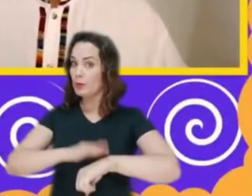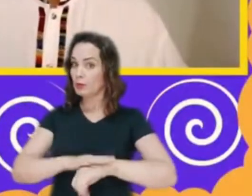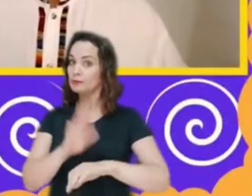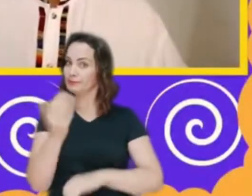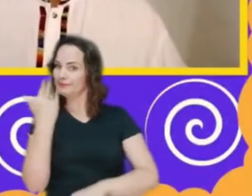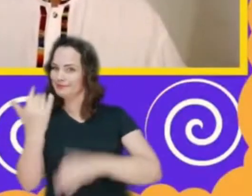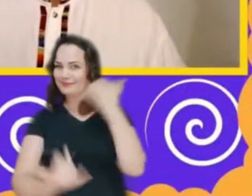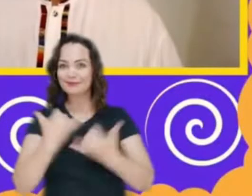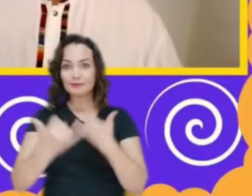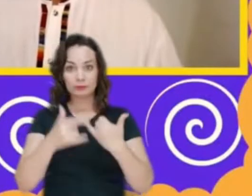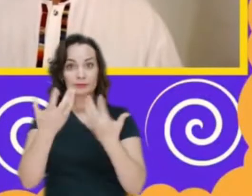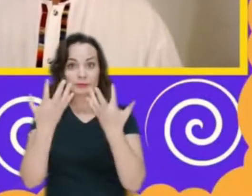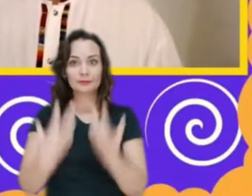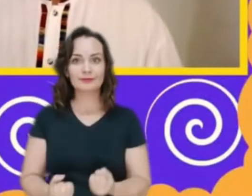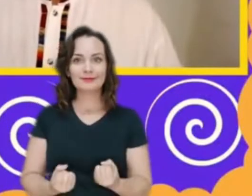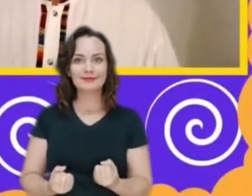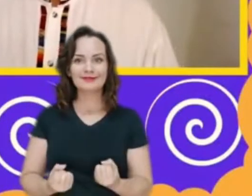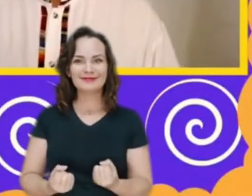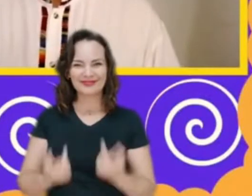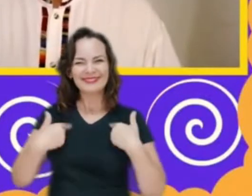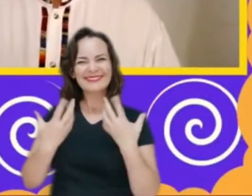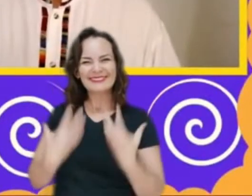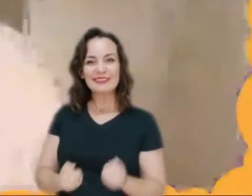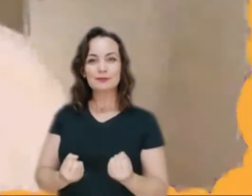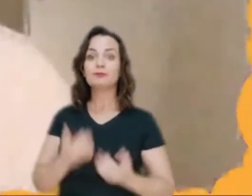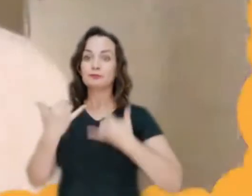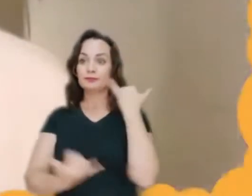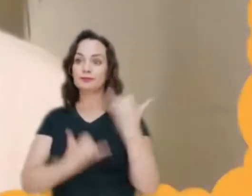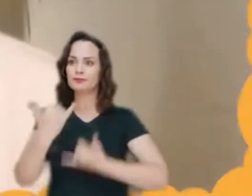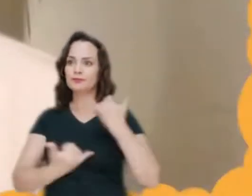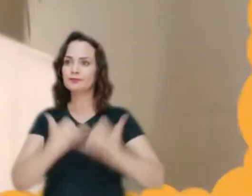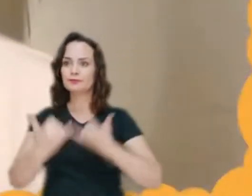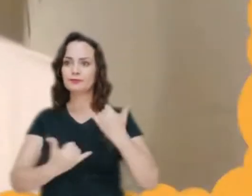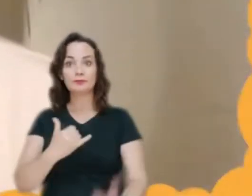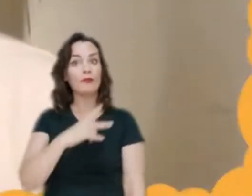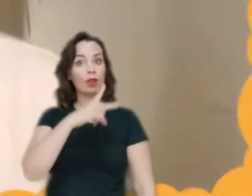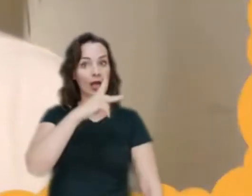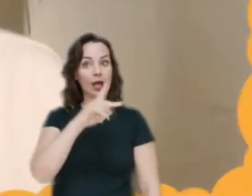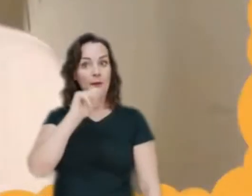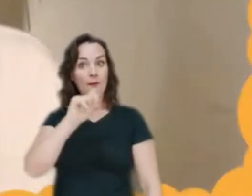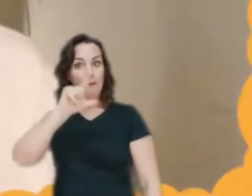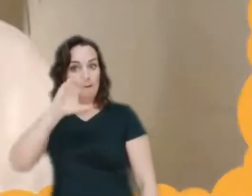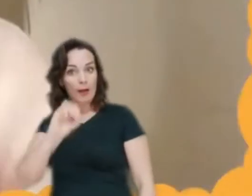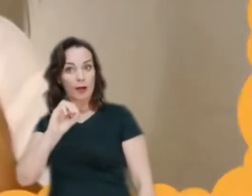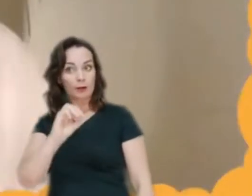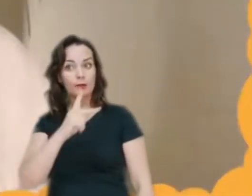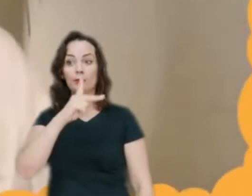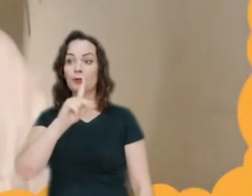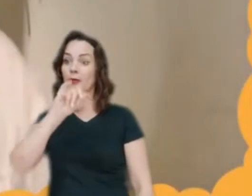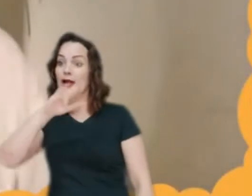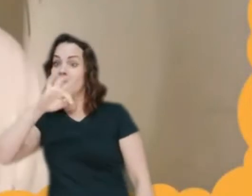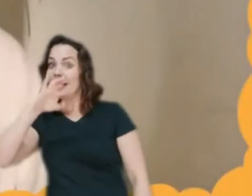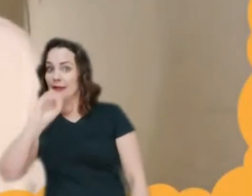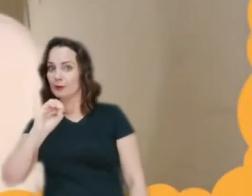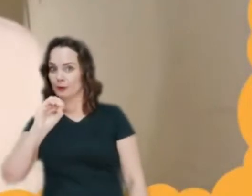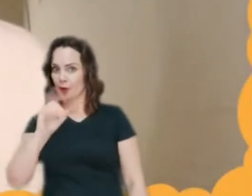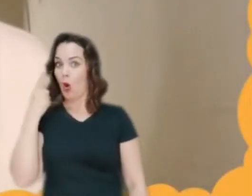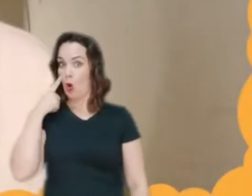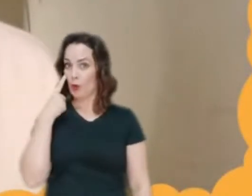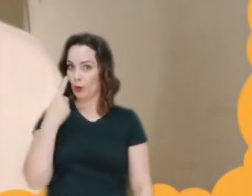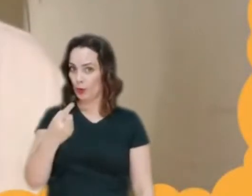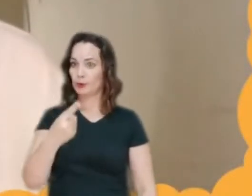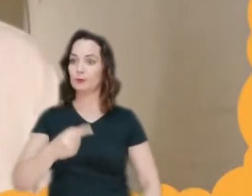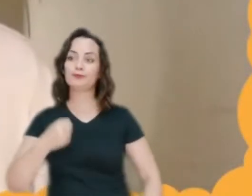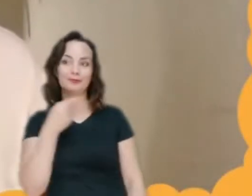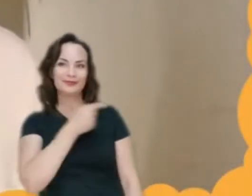Tá na hora de a fazer uma brincadeira. Você topa fazer uma brincadeira? Eu topo! brincadeira é Palo Palito. Eu e a Ritowski, que tá na produção